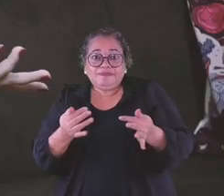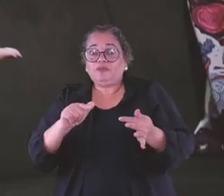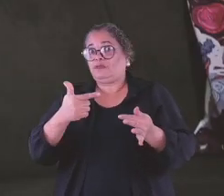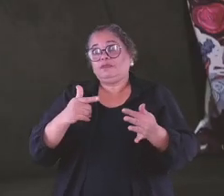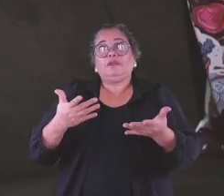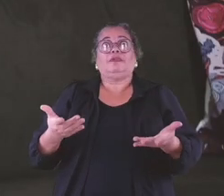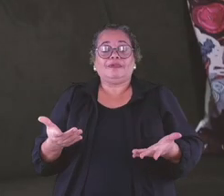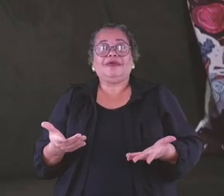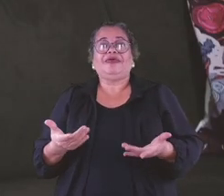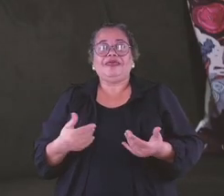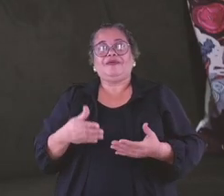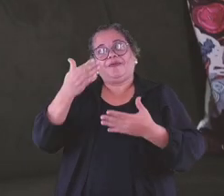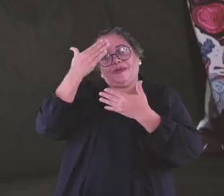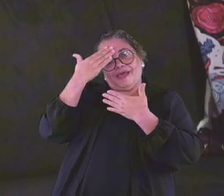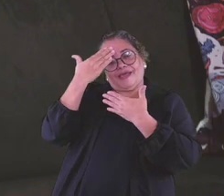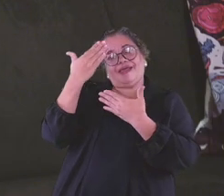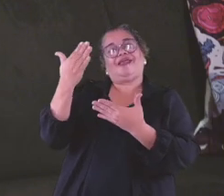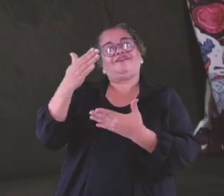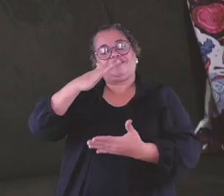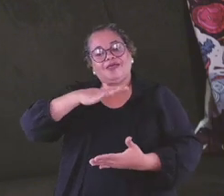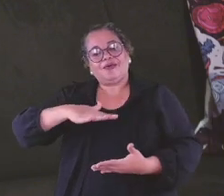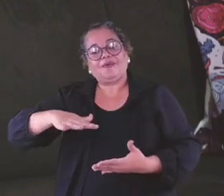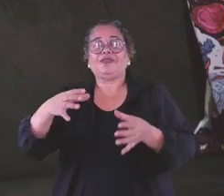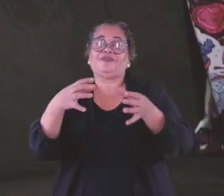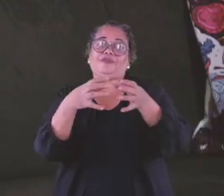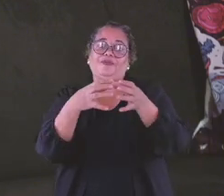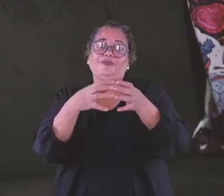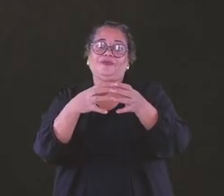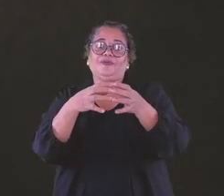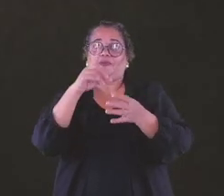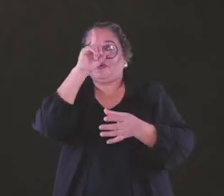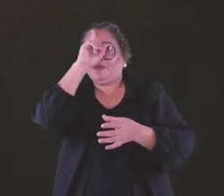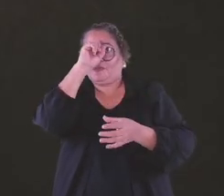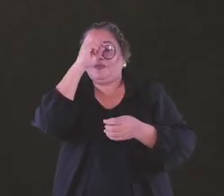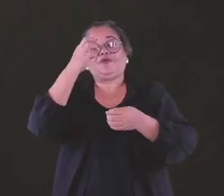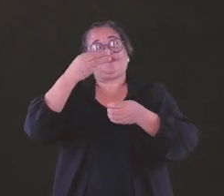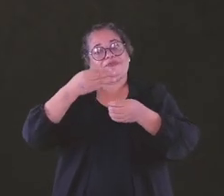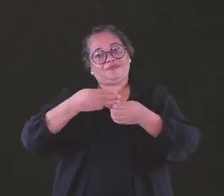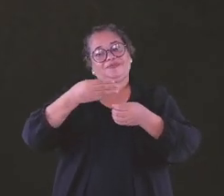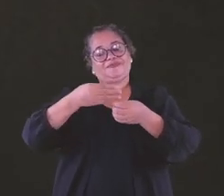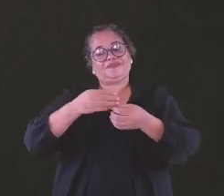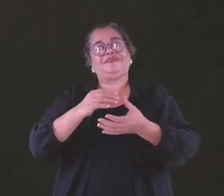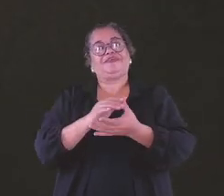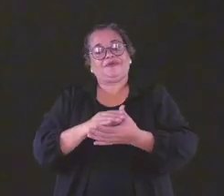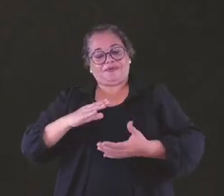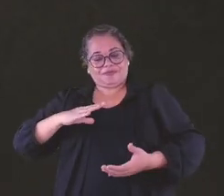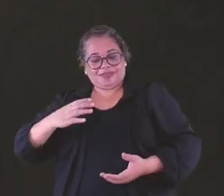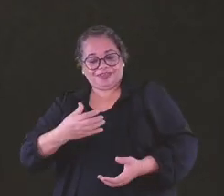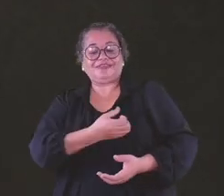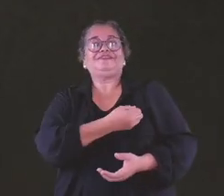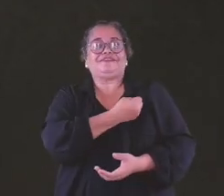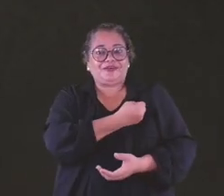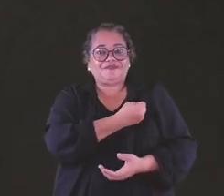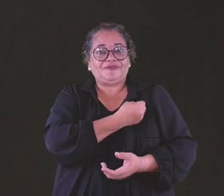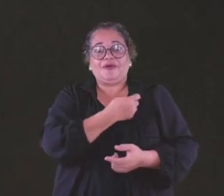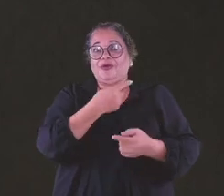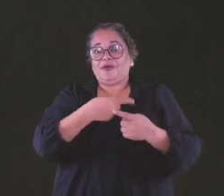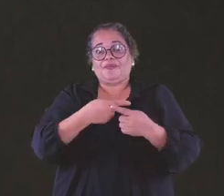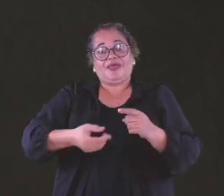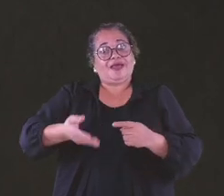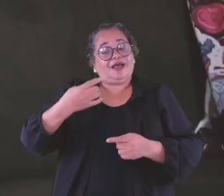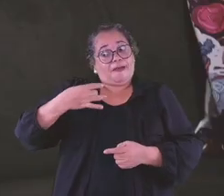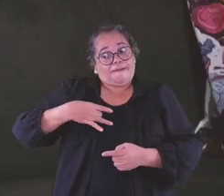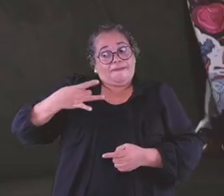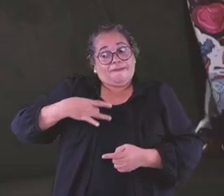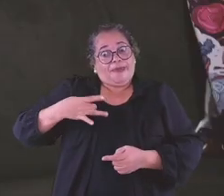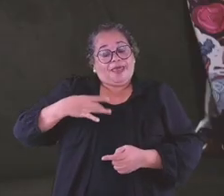renasci, porque não é uma cirurgia fácil, né? Então, gratidão a todo mundo por